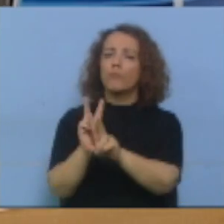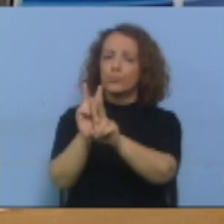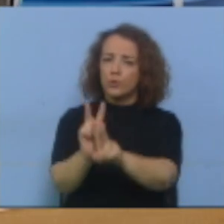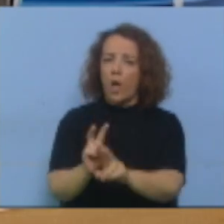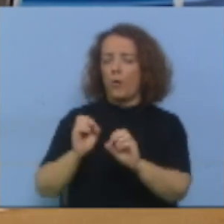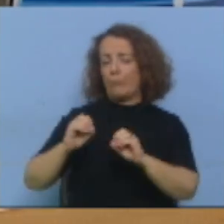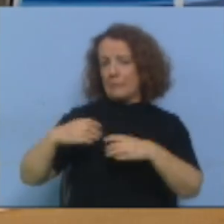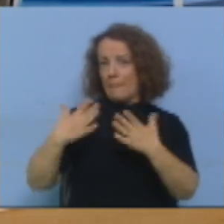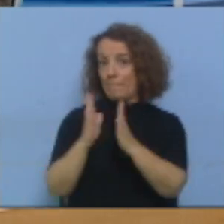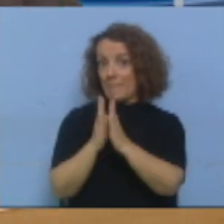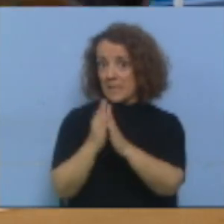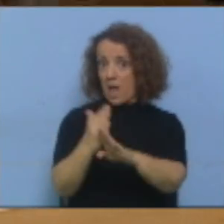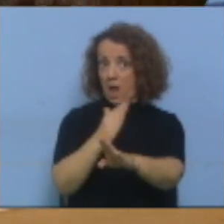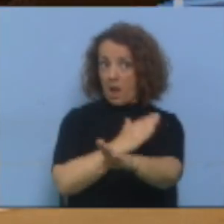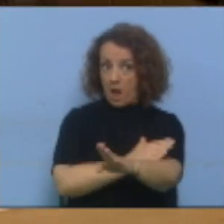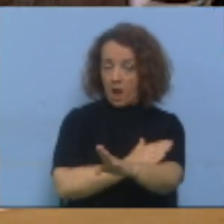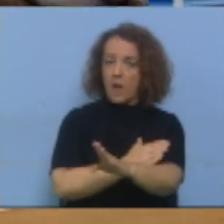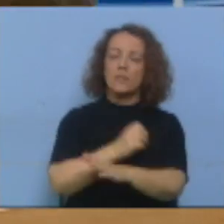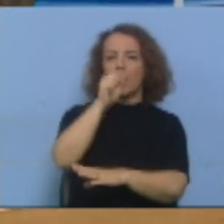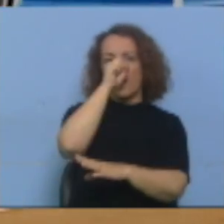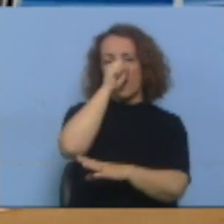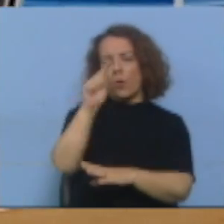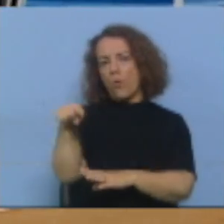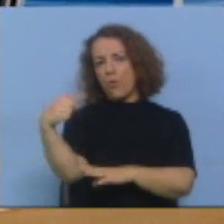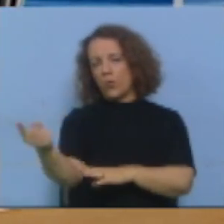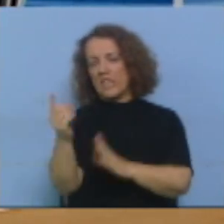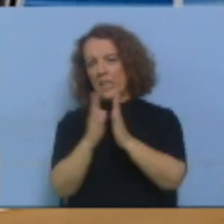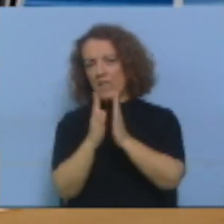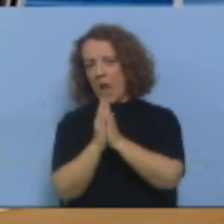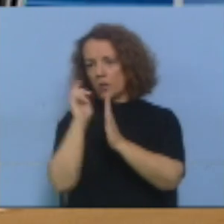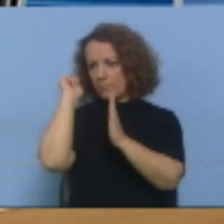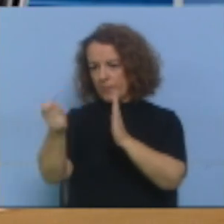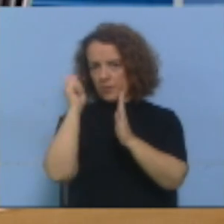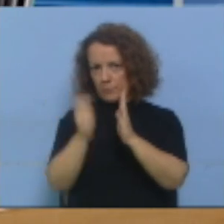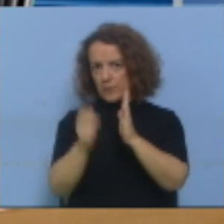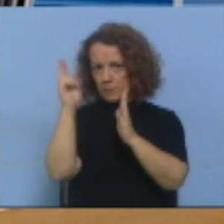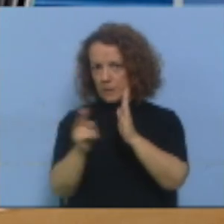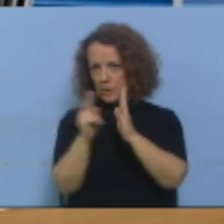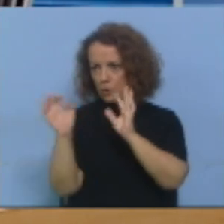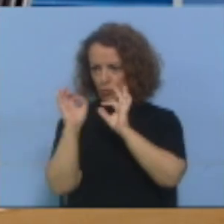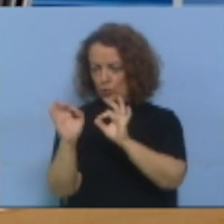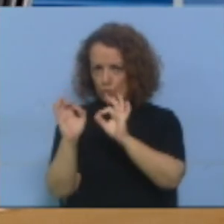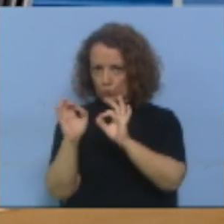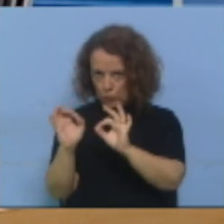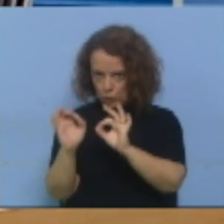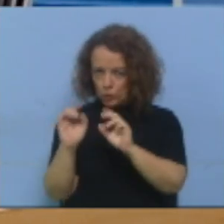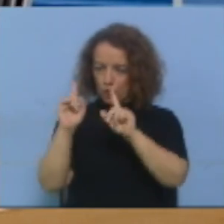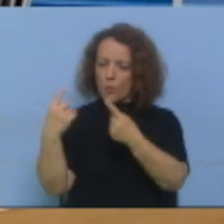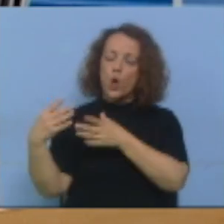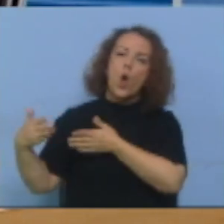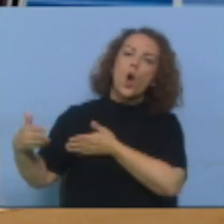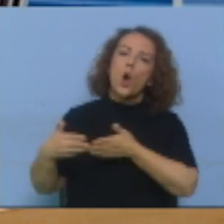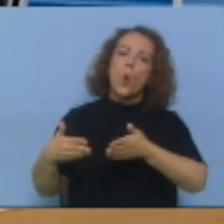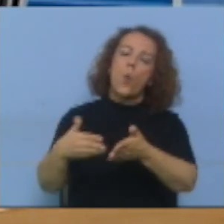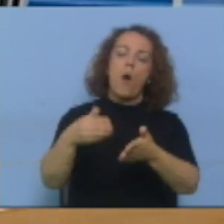missa, com a bênção dos ramos numa outra igreja, e essa aclamação de Jesus pelas ruas